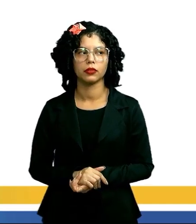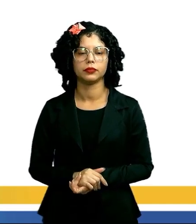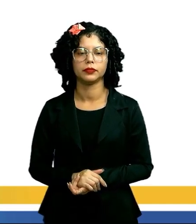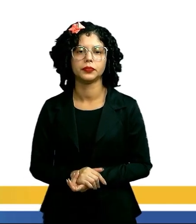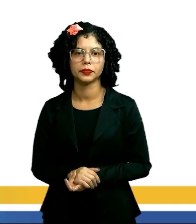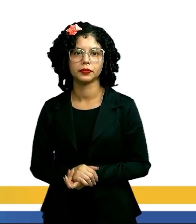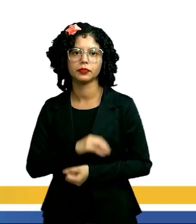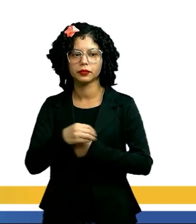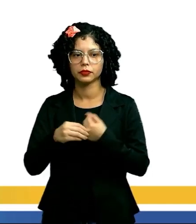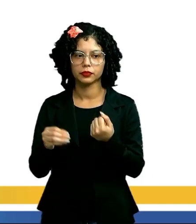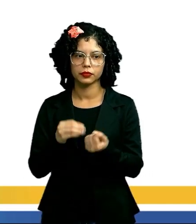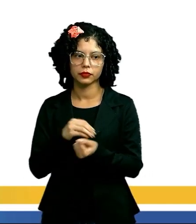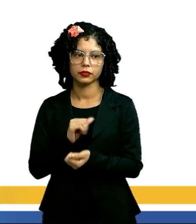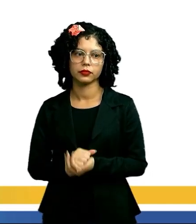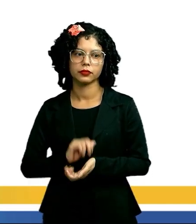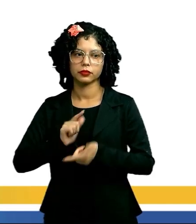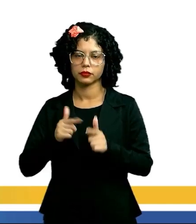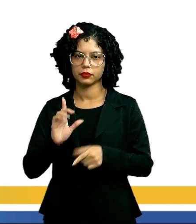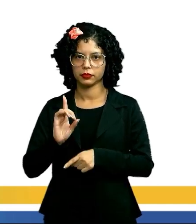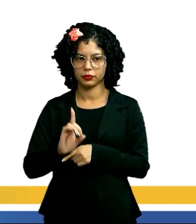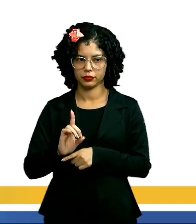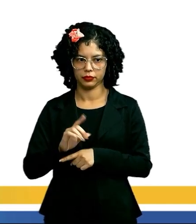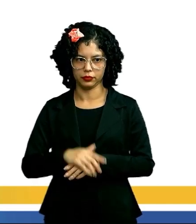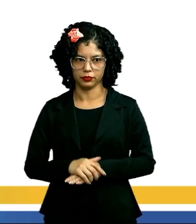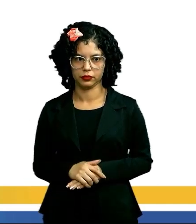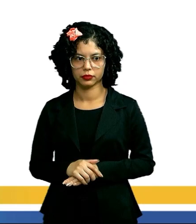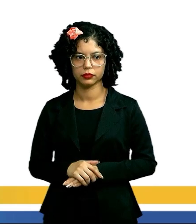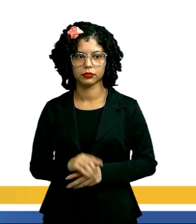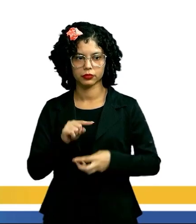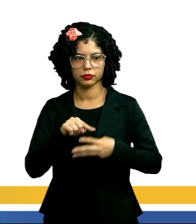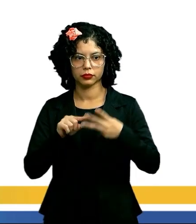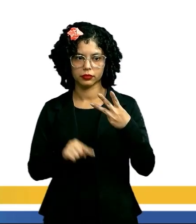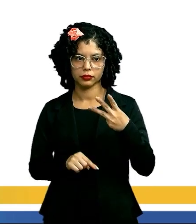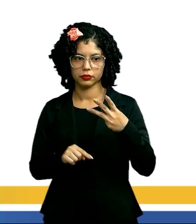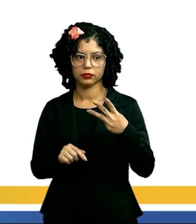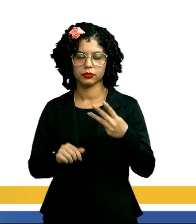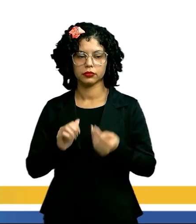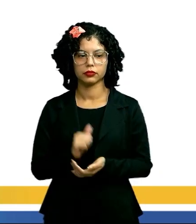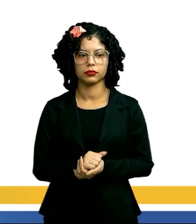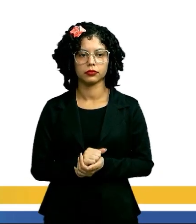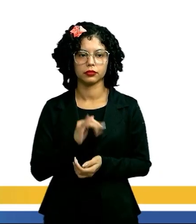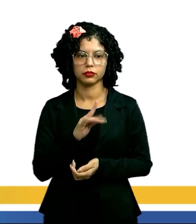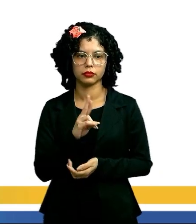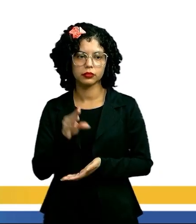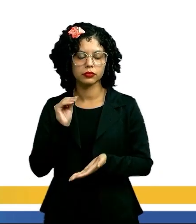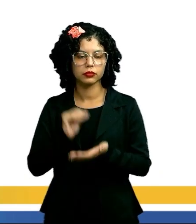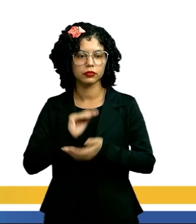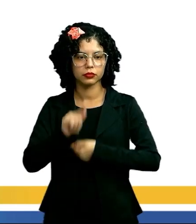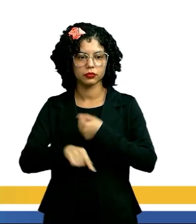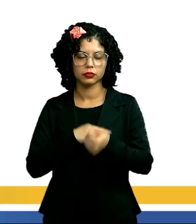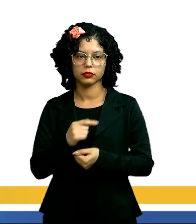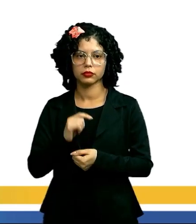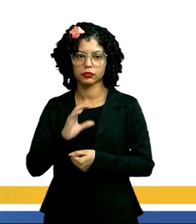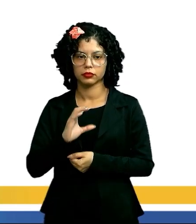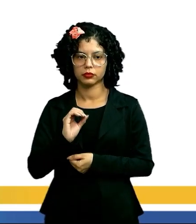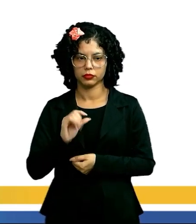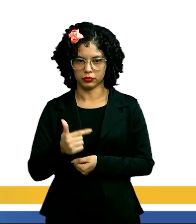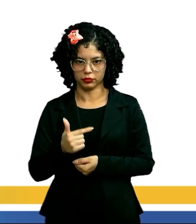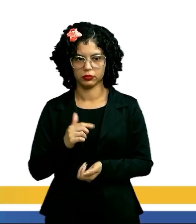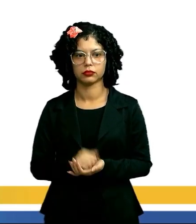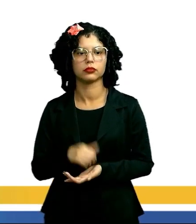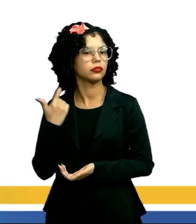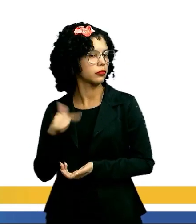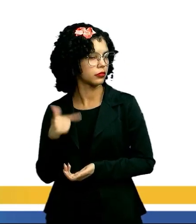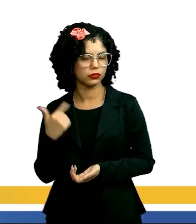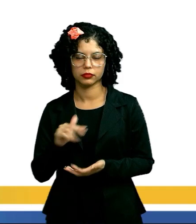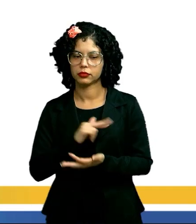do ácido fólico, nosso gabarito então, letra D. E a letra E é só para confirmar 3 insaturações entre átomos de carbono. Não,